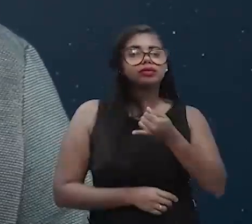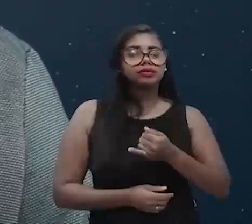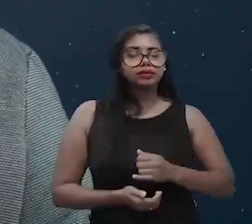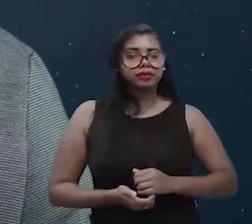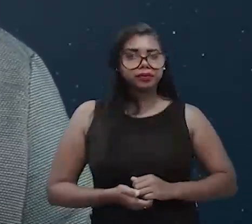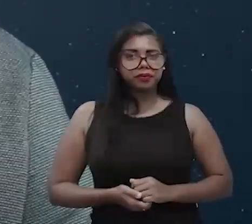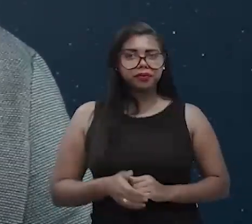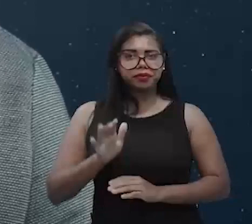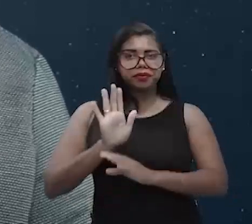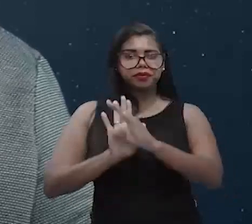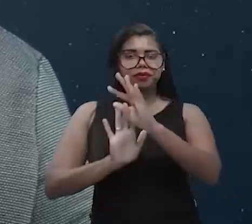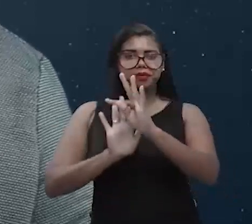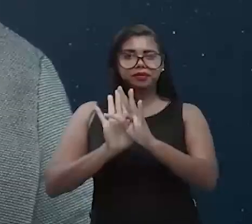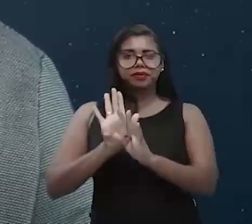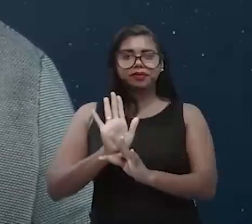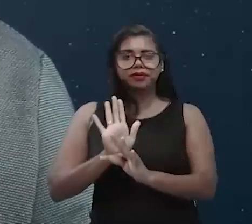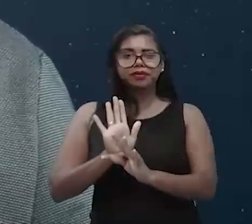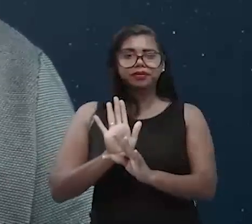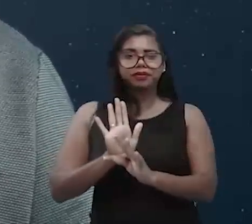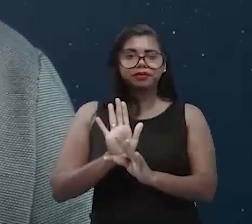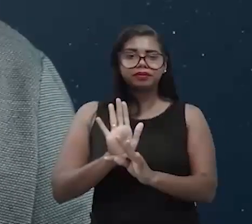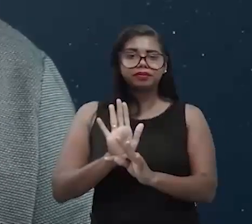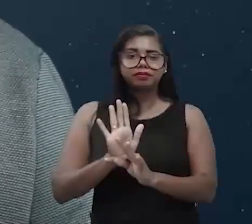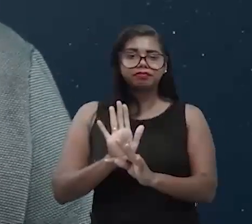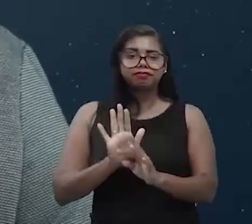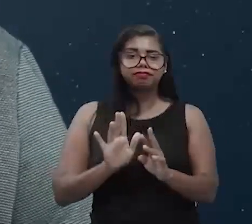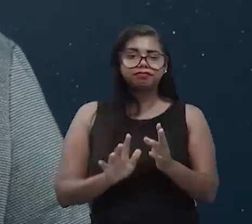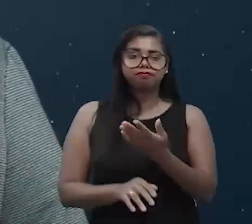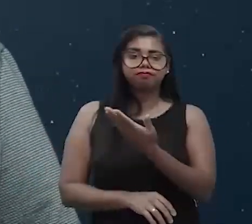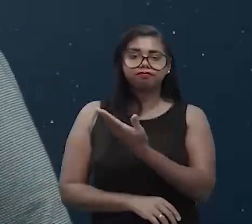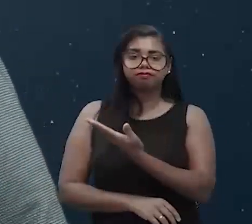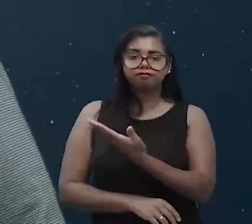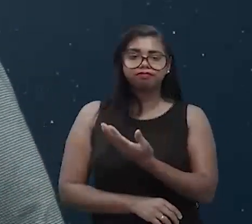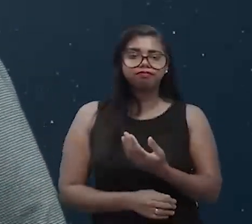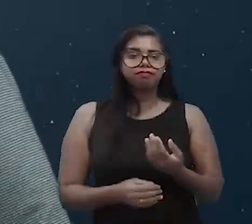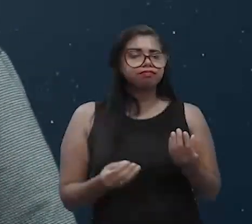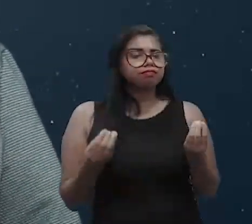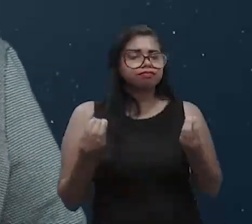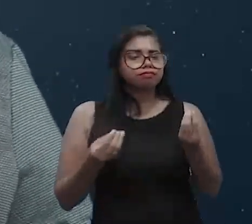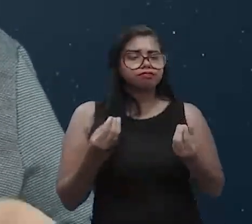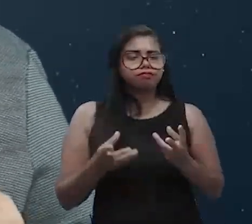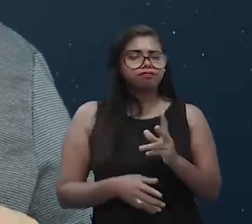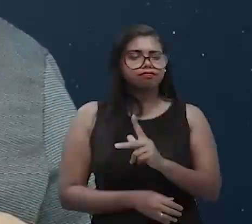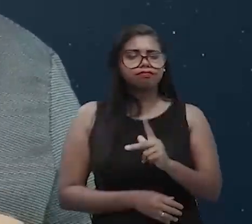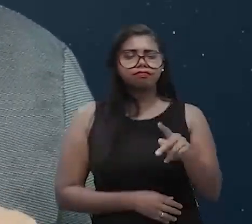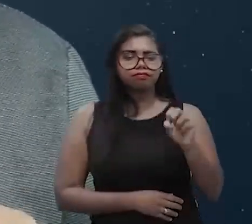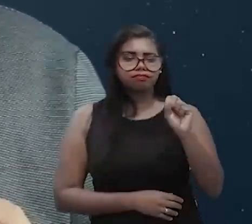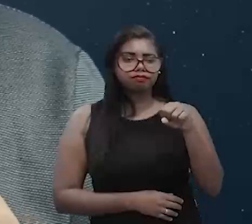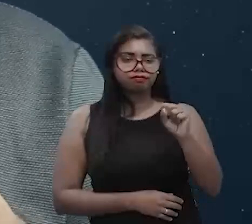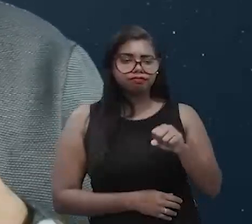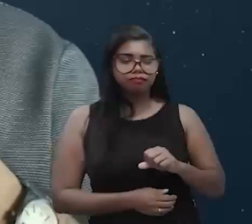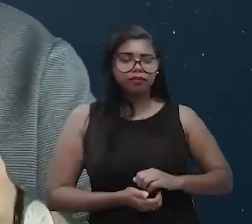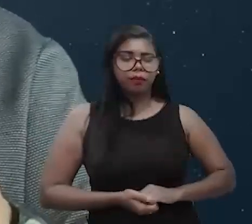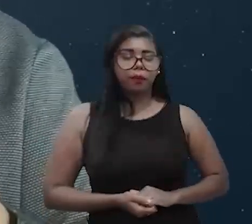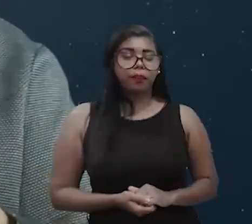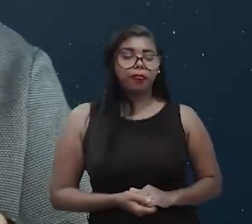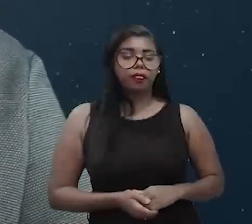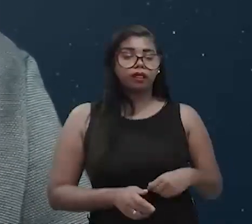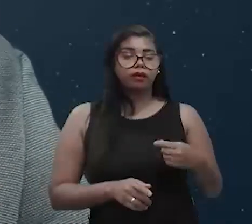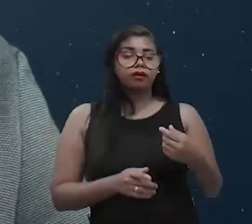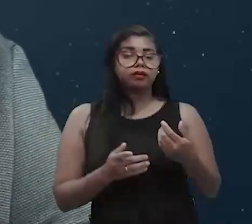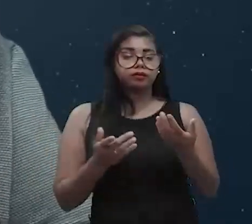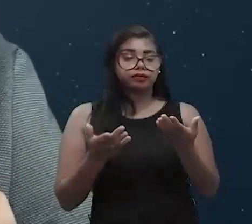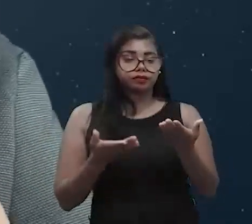texto se torne artificial. Artificial, professor? Sim. Porque a partir do momento que você, ao falar,